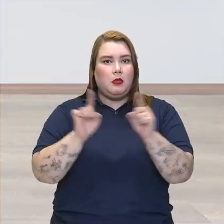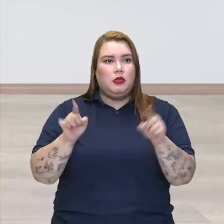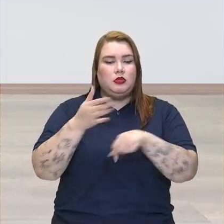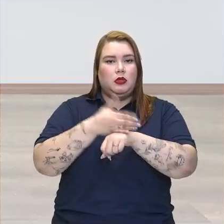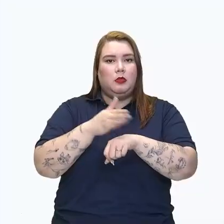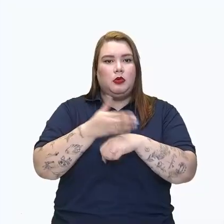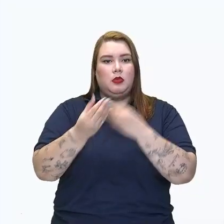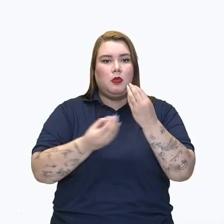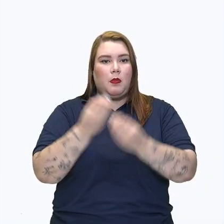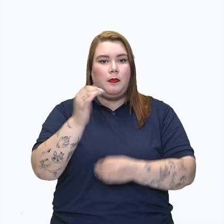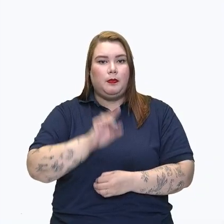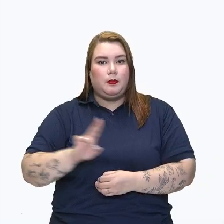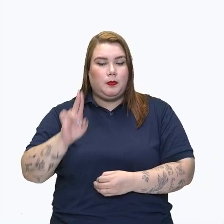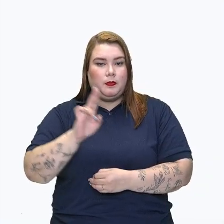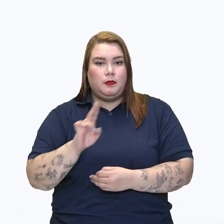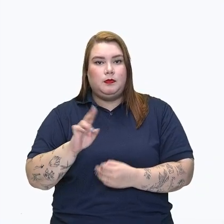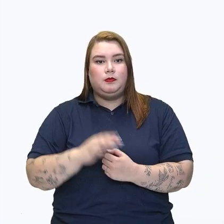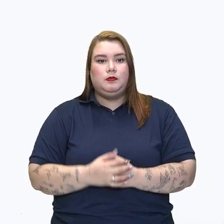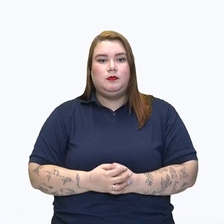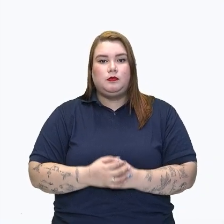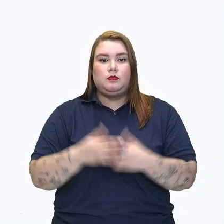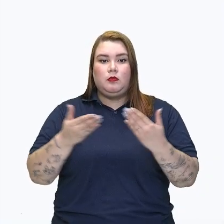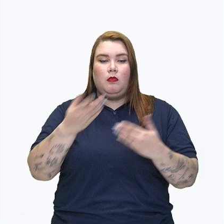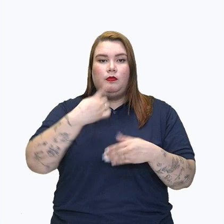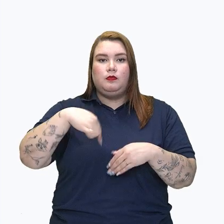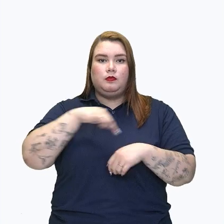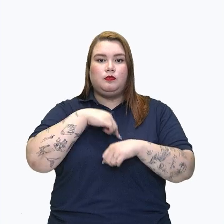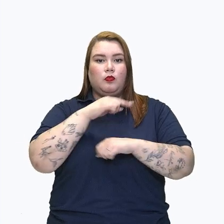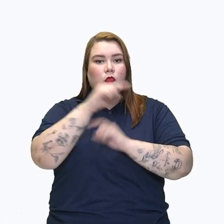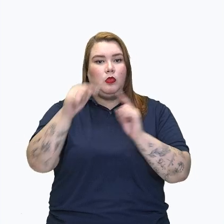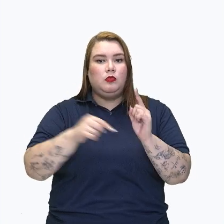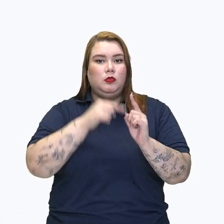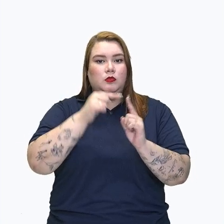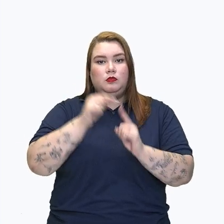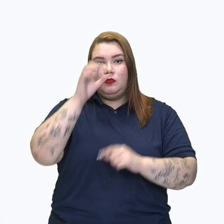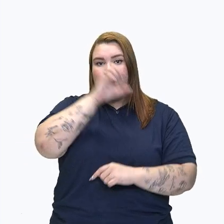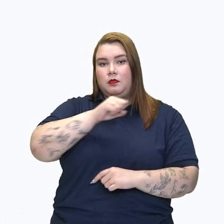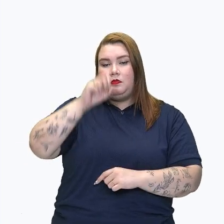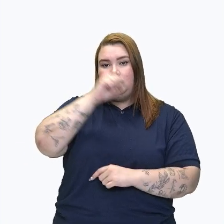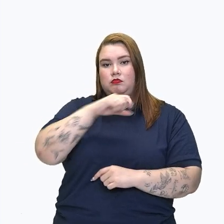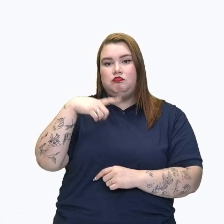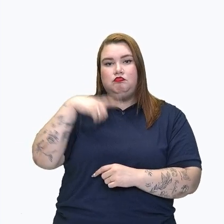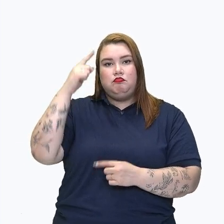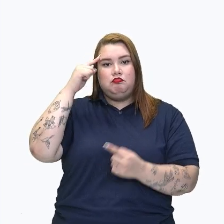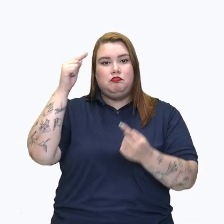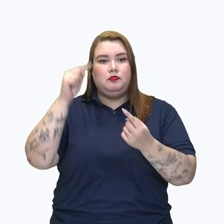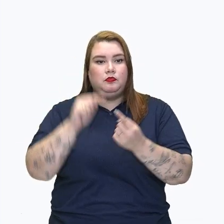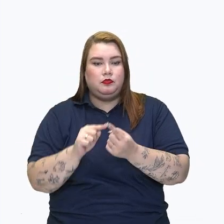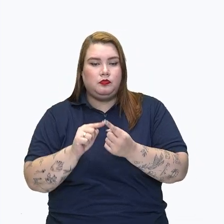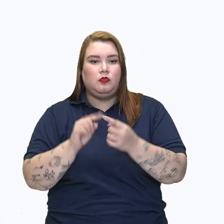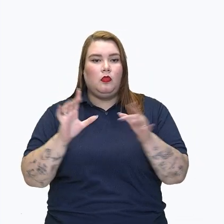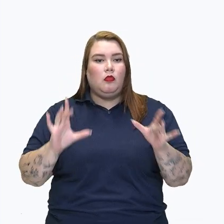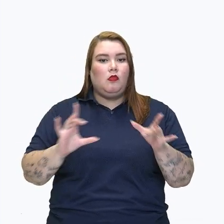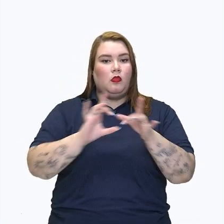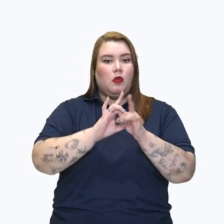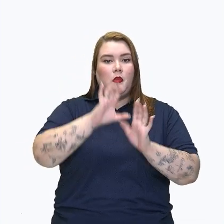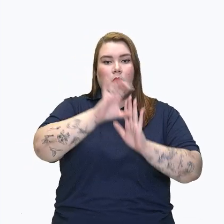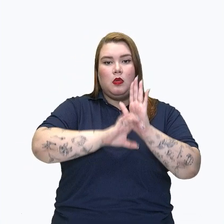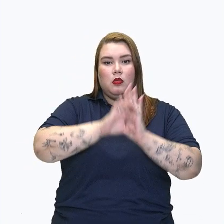vai funcionar isso? A gente buscou se pensar na aprendizagem com sentido, né? Integração curricular